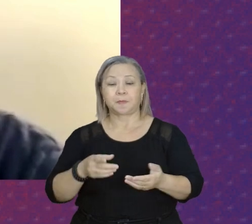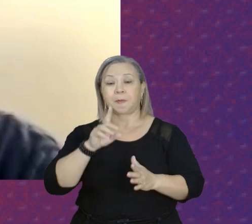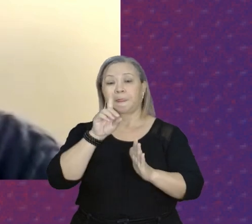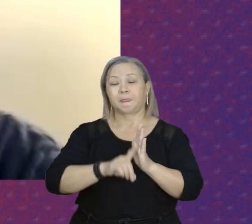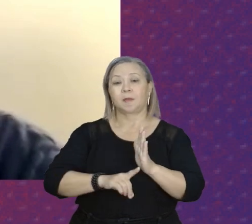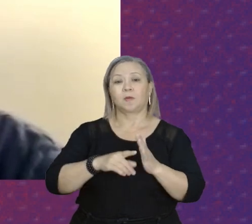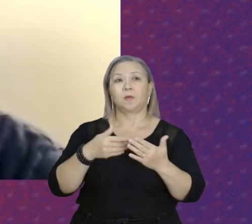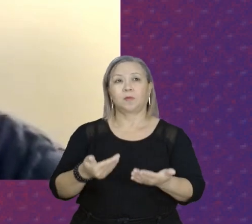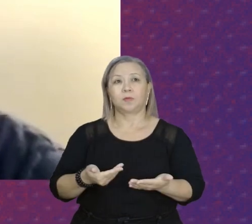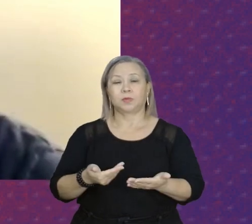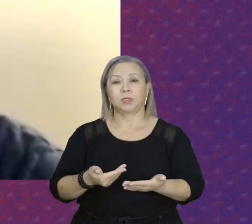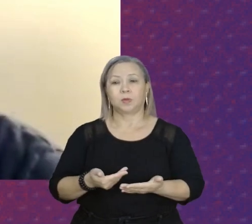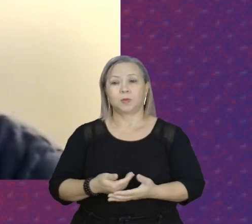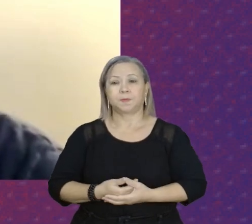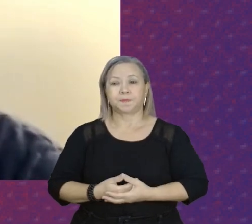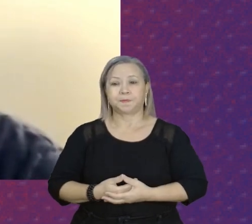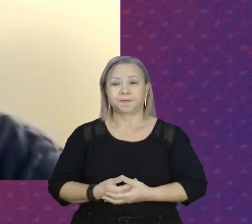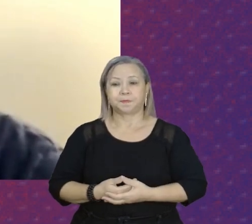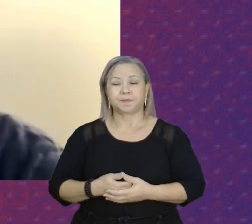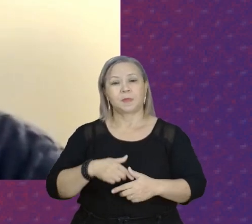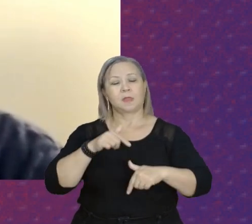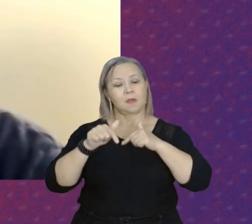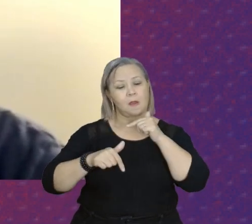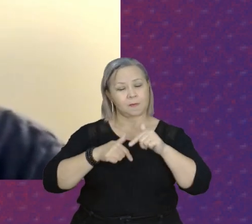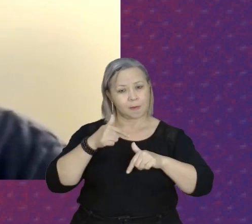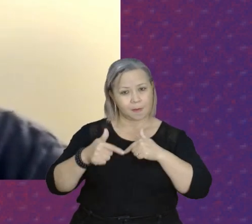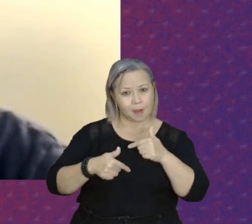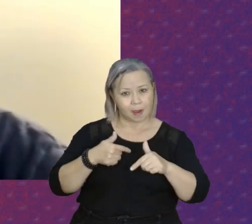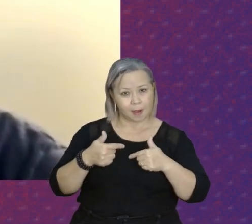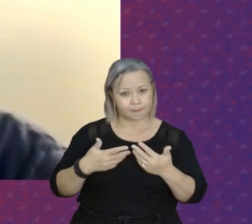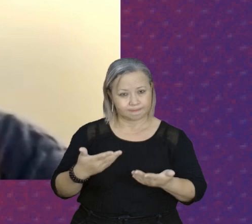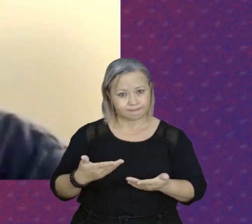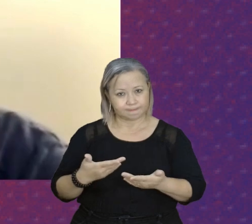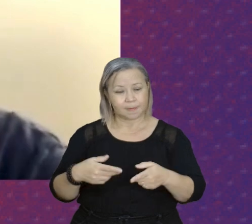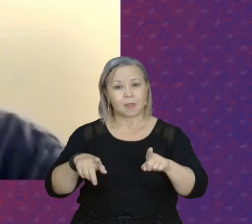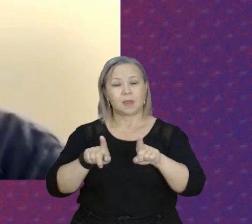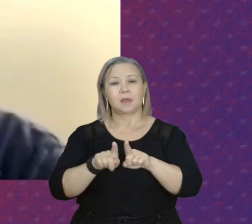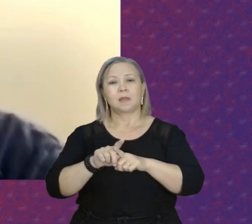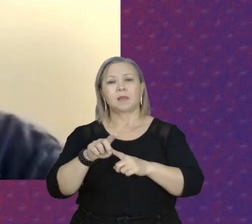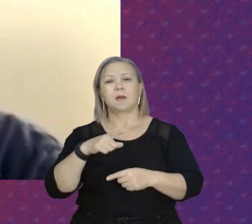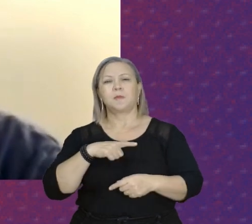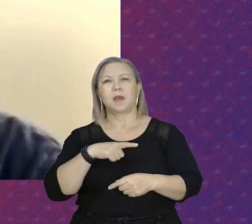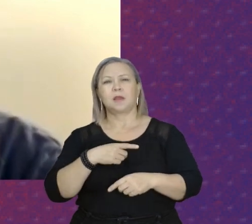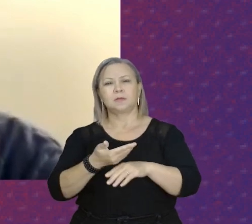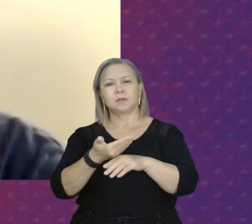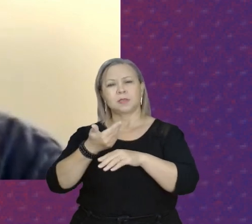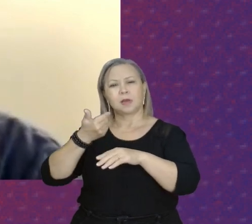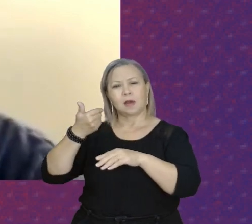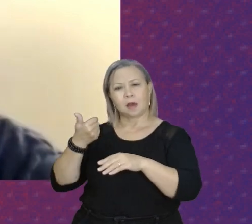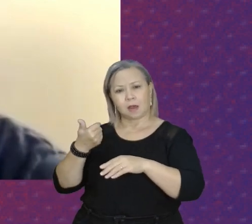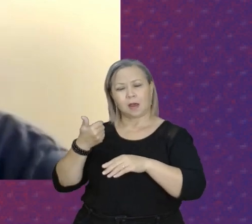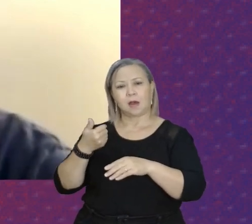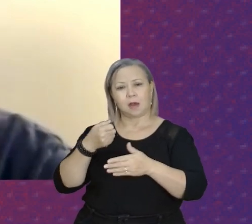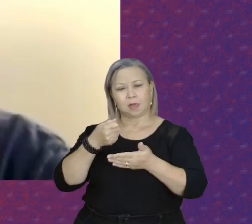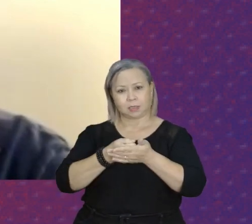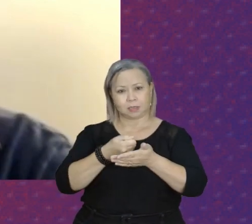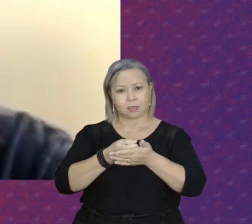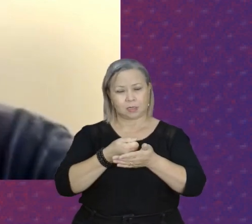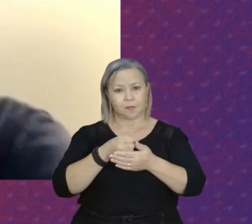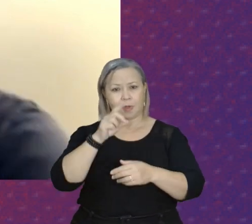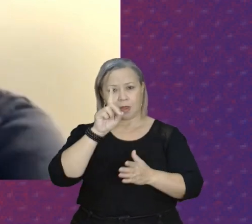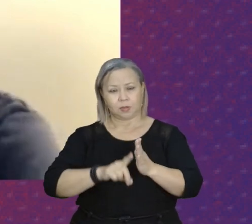direito ao trabalho, né? Também tem um antecedente, né? Antes da afirmação do